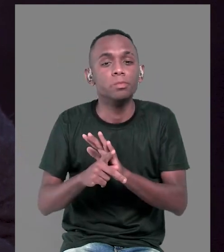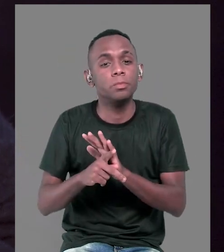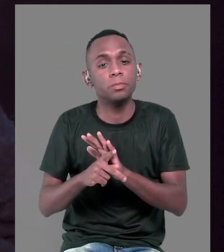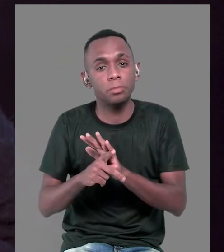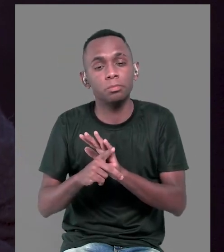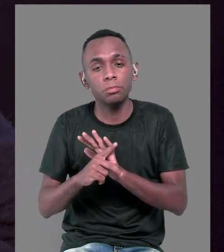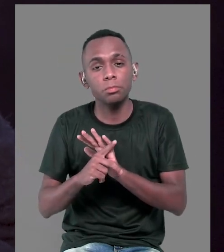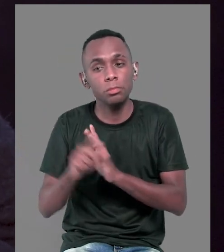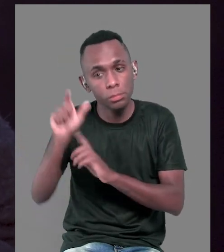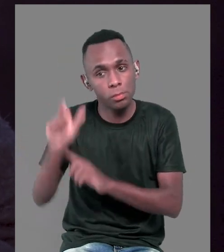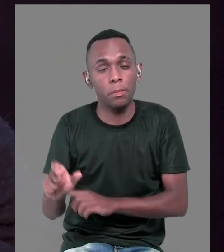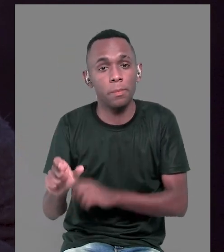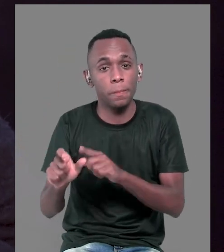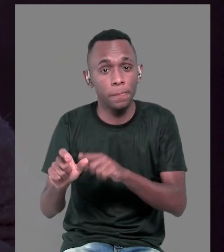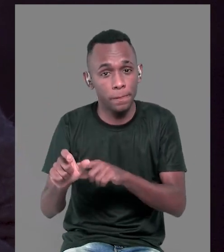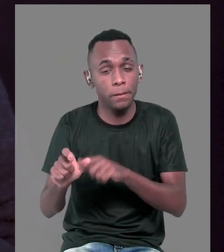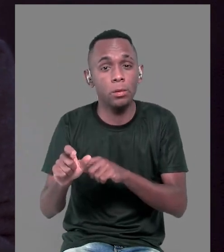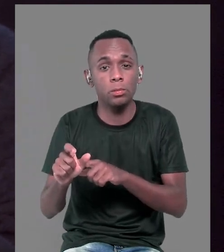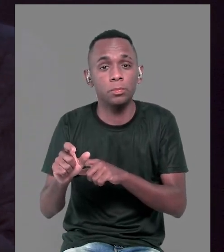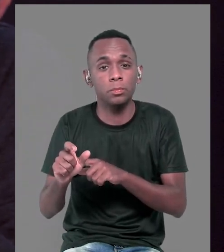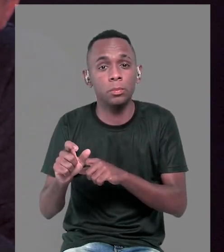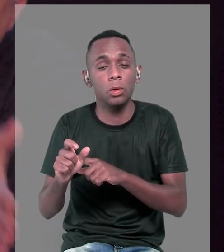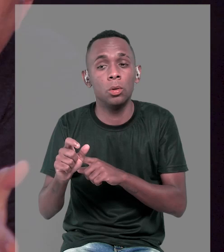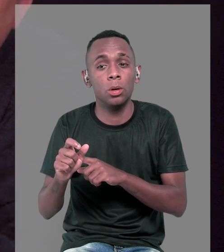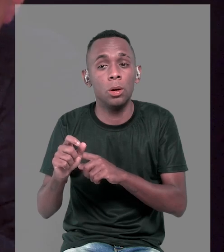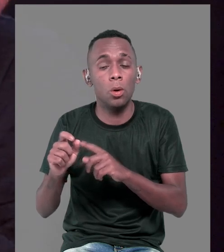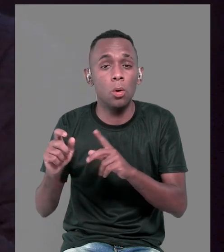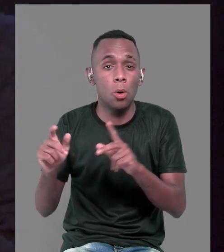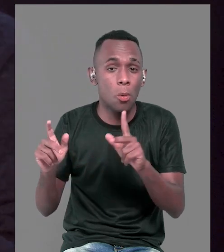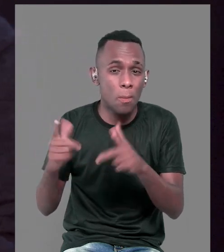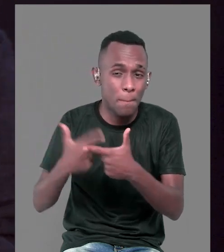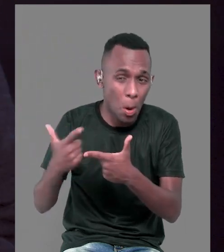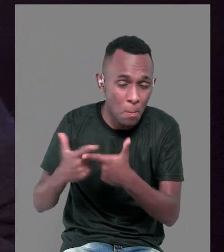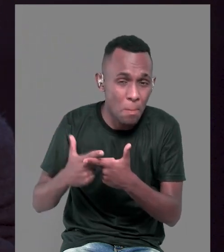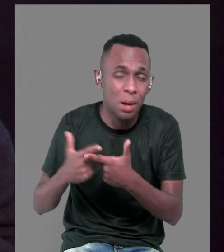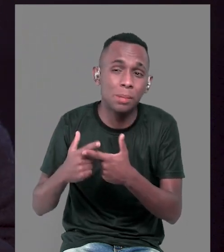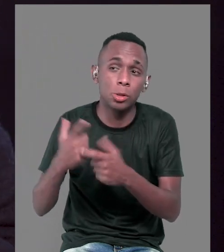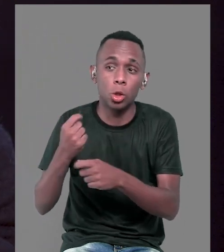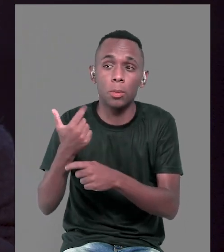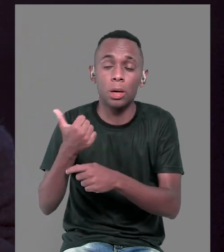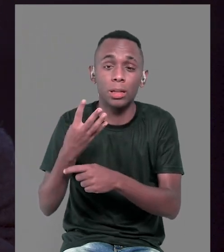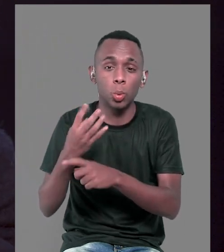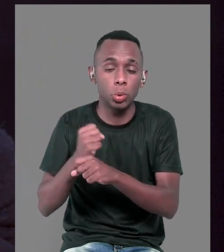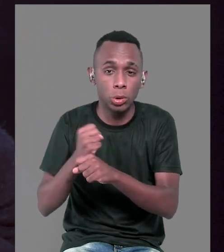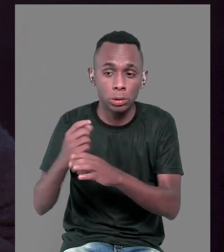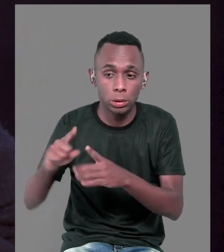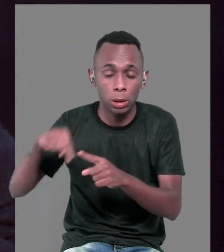Heidegger é um problema para o nosso tempo, especialmente depois de 2014, quando foram publicados os Cadernos